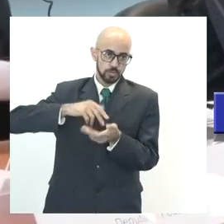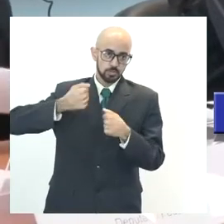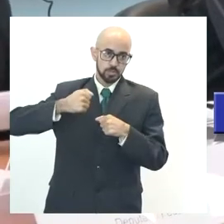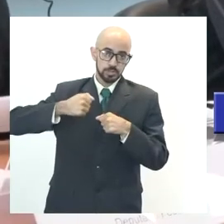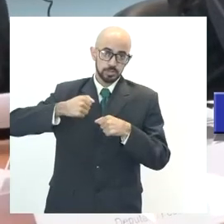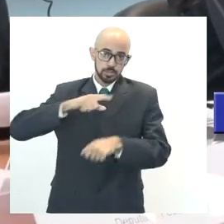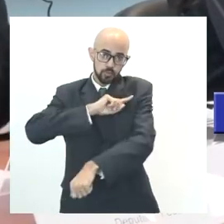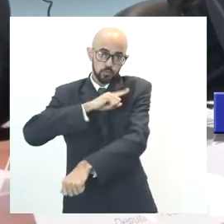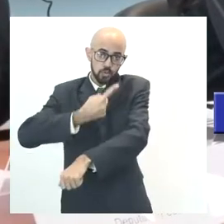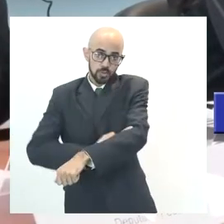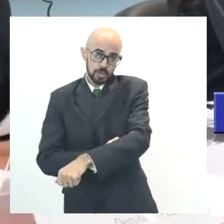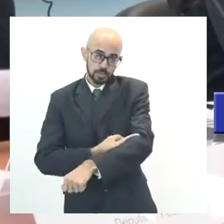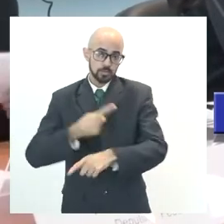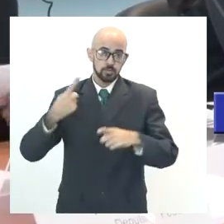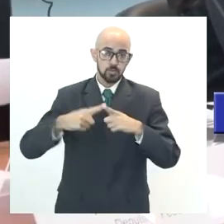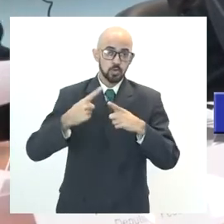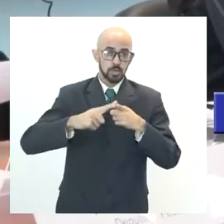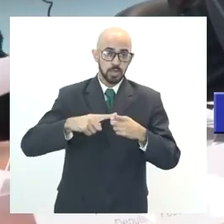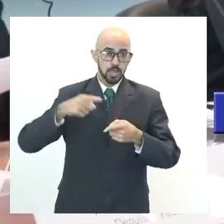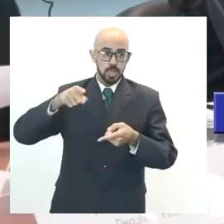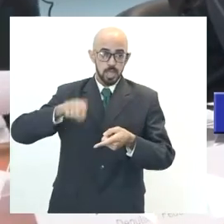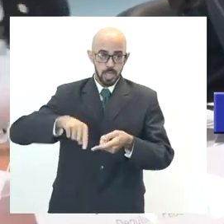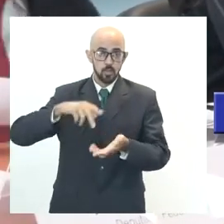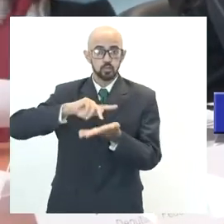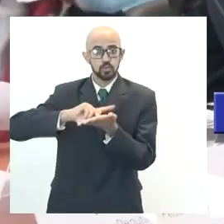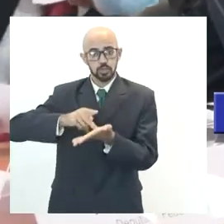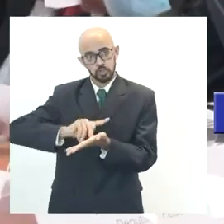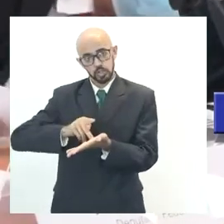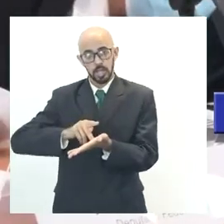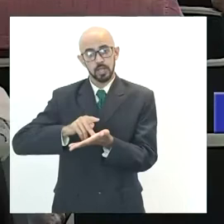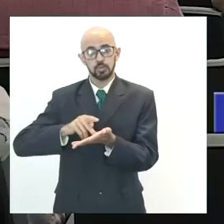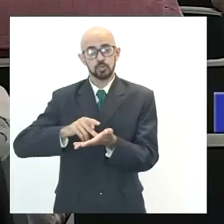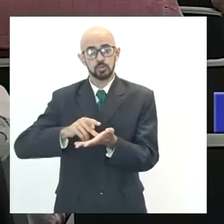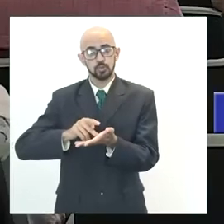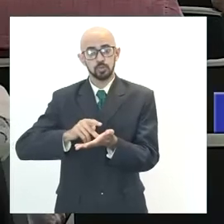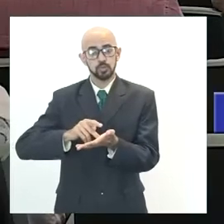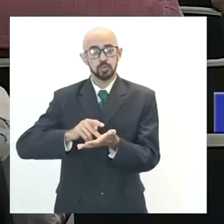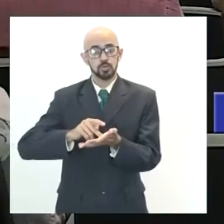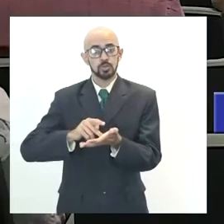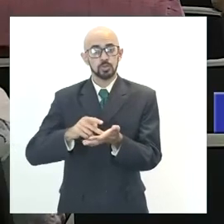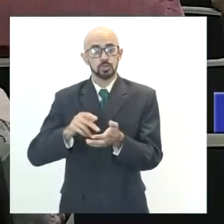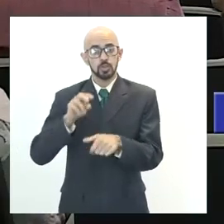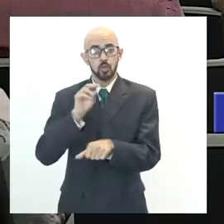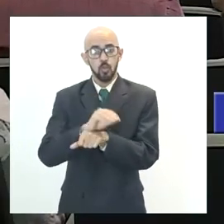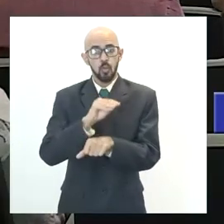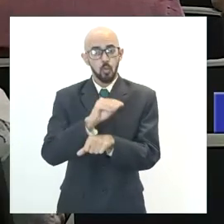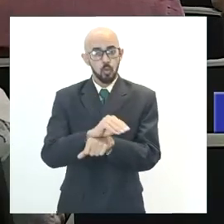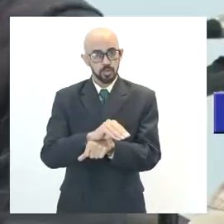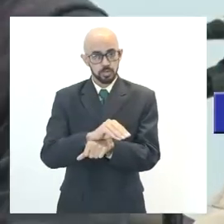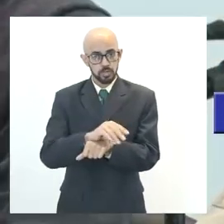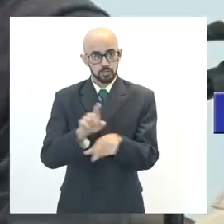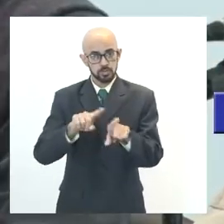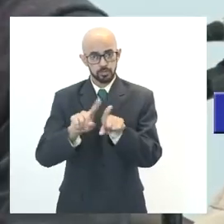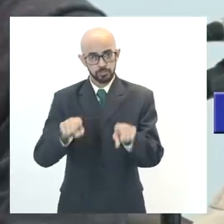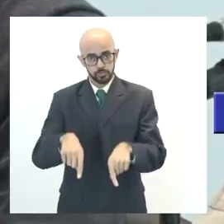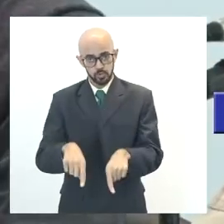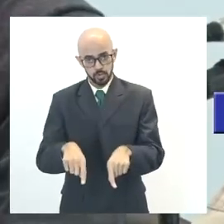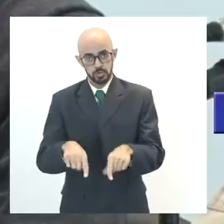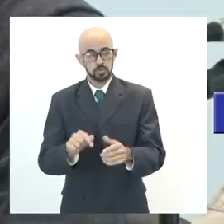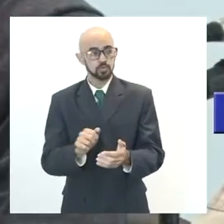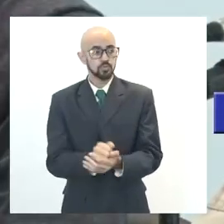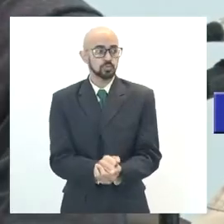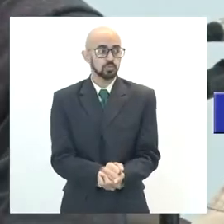ser fortalecido porque o sindicato é o que cuida dos trabalhadores que protege o trabalhador e